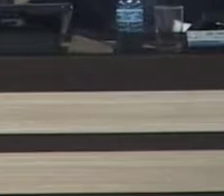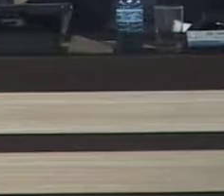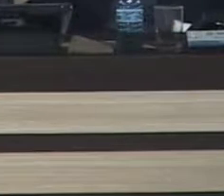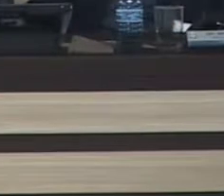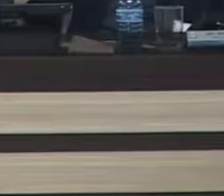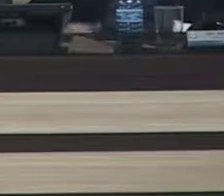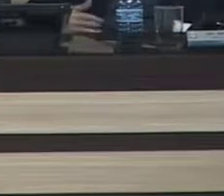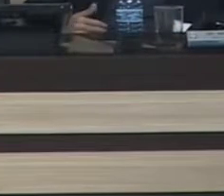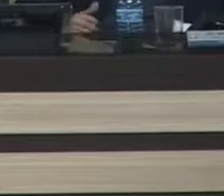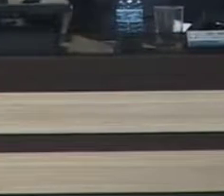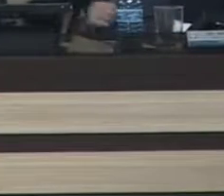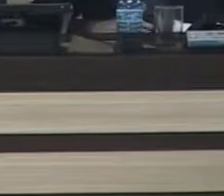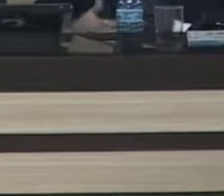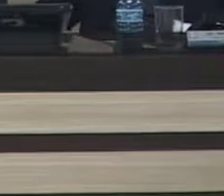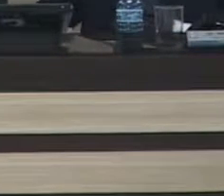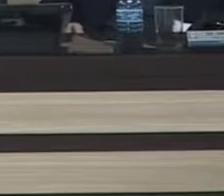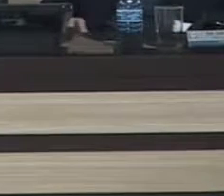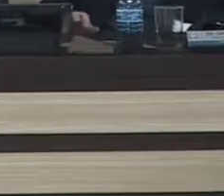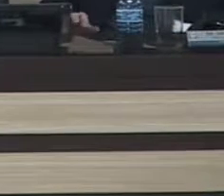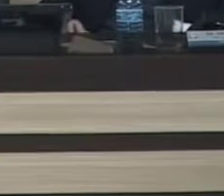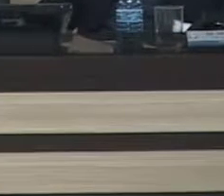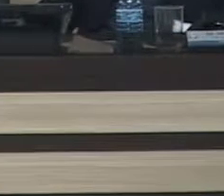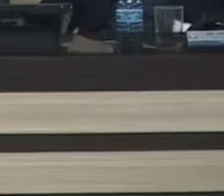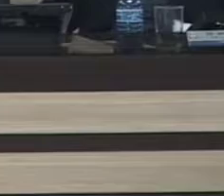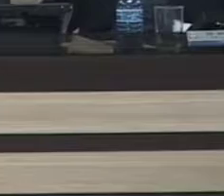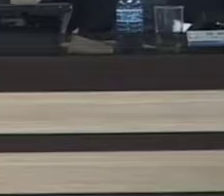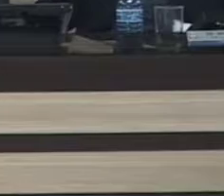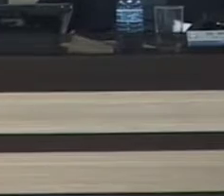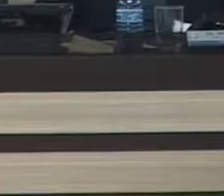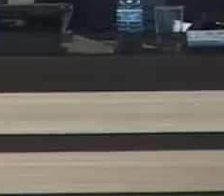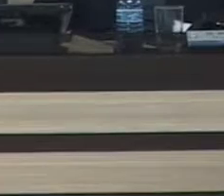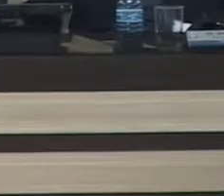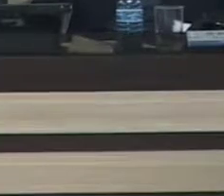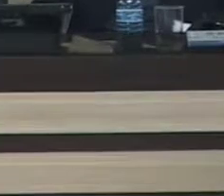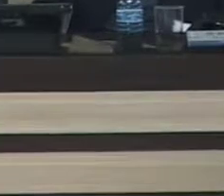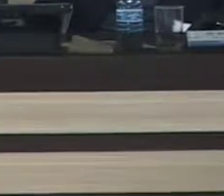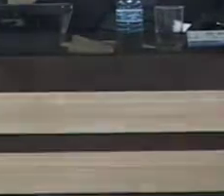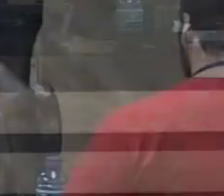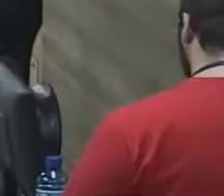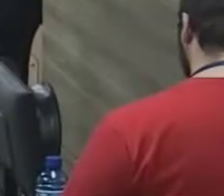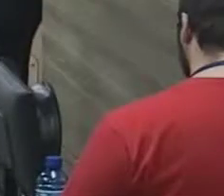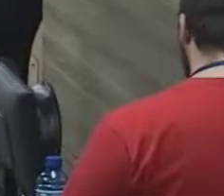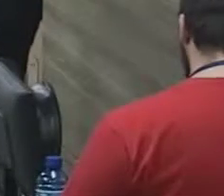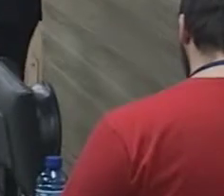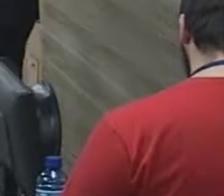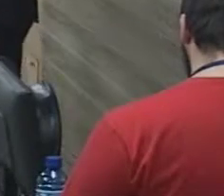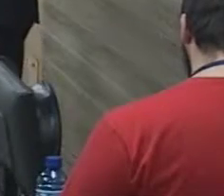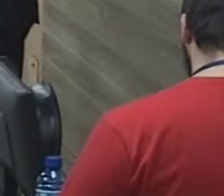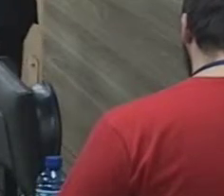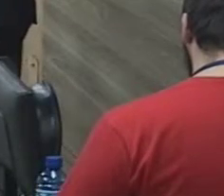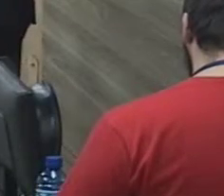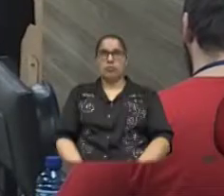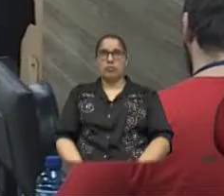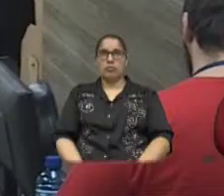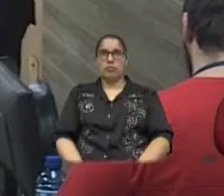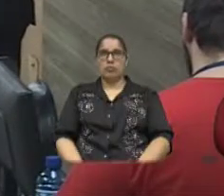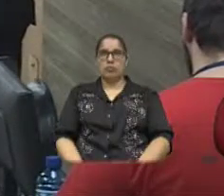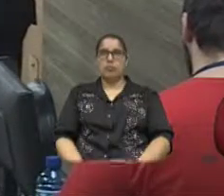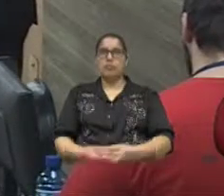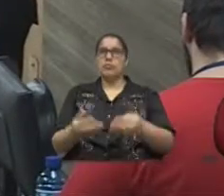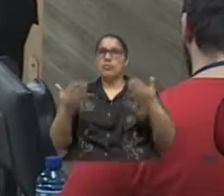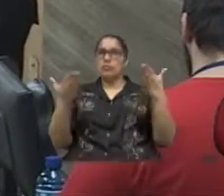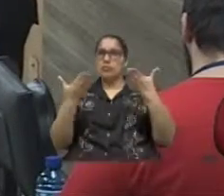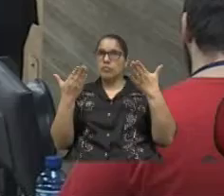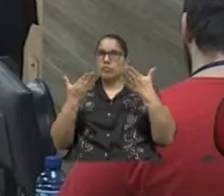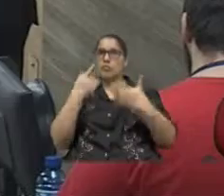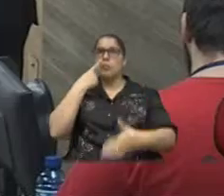Nilton Santos com a palavra. Senhor presidente, nobres pares, eu não posso deixar de colocar a